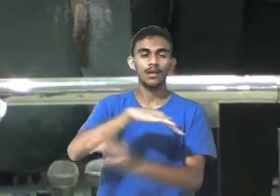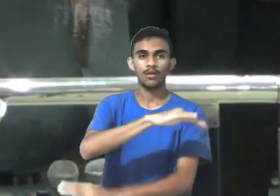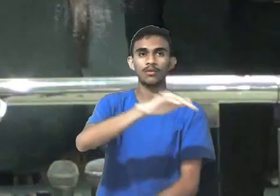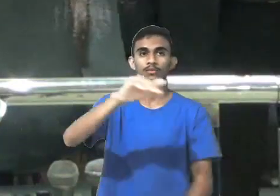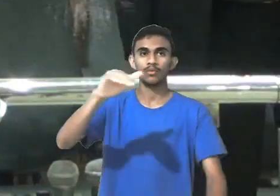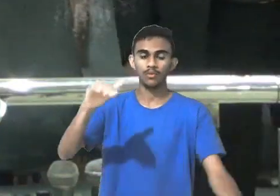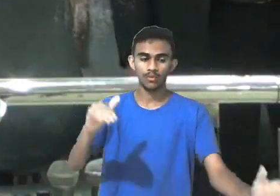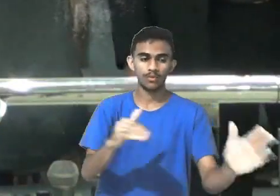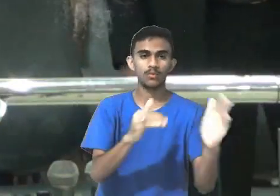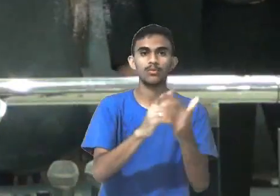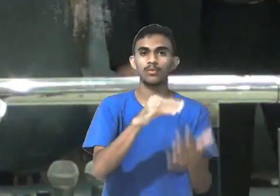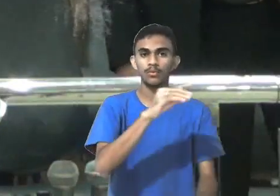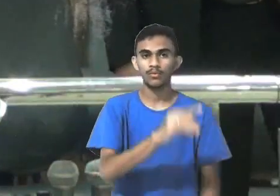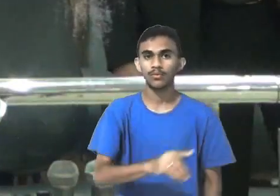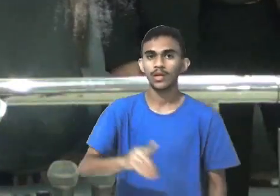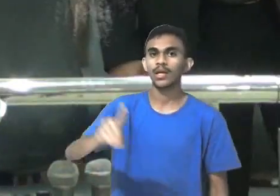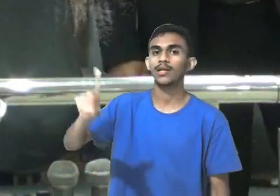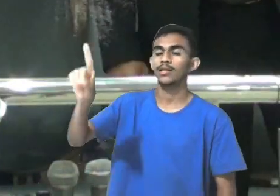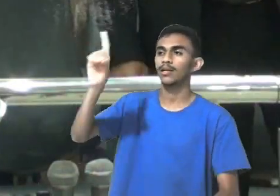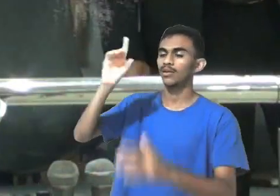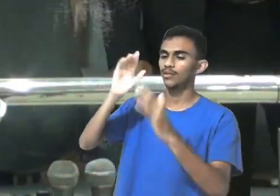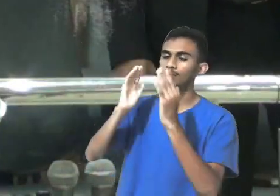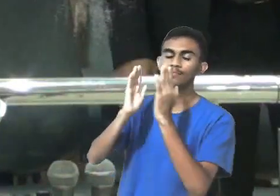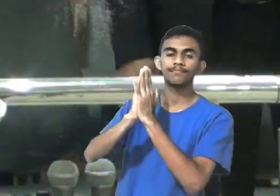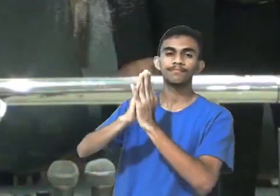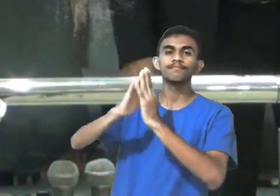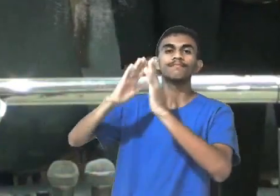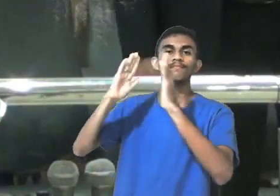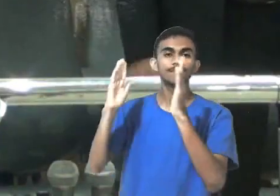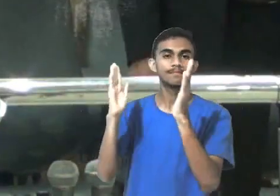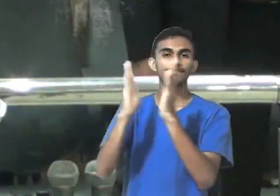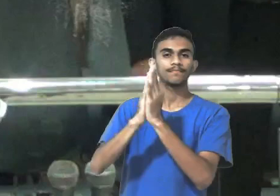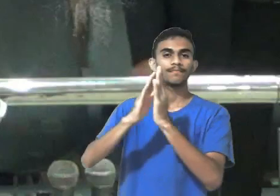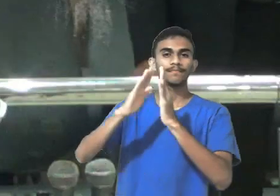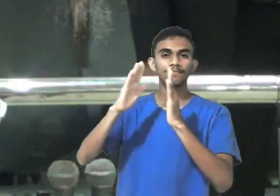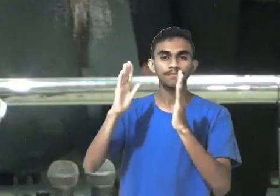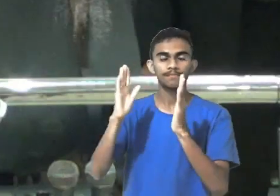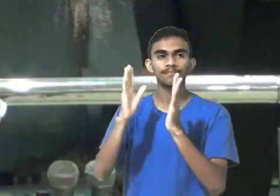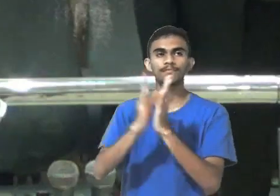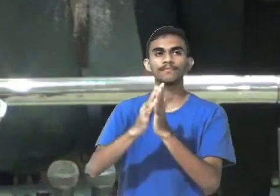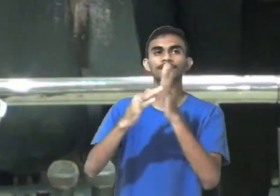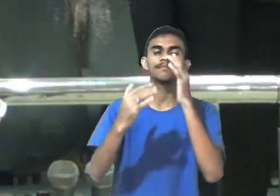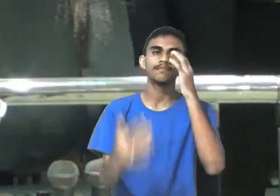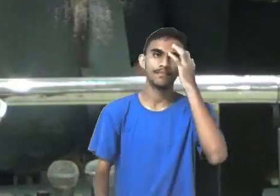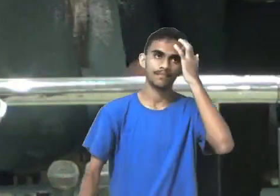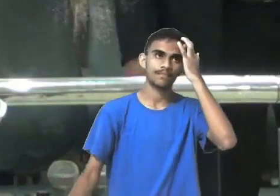levamos tudo a Deus em oração.